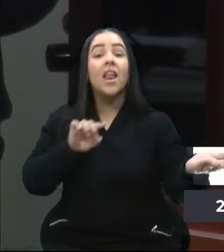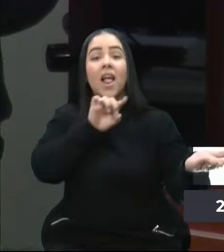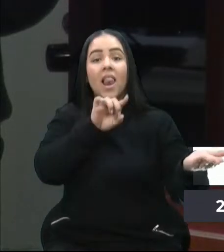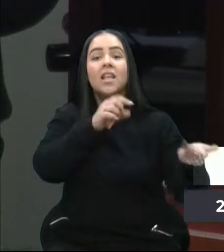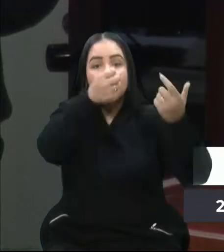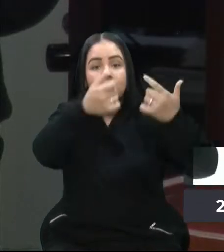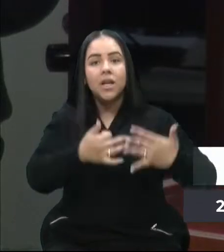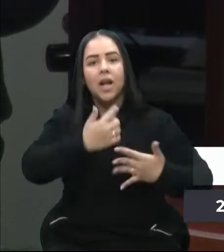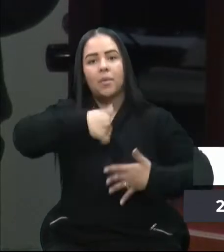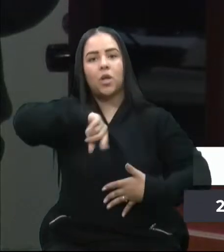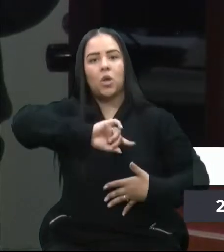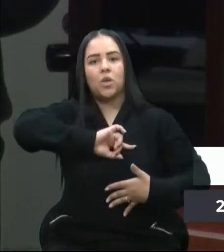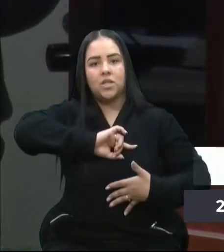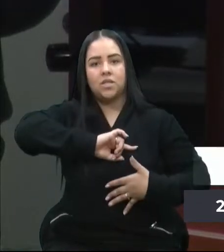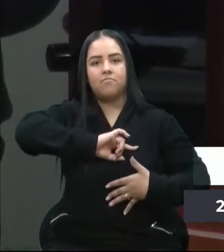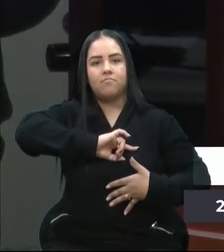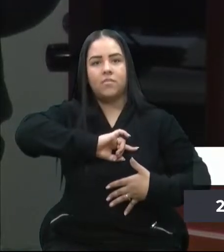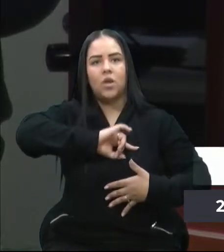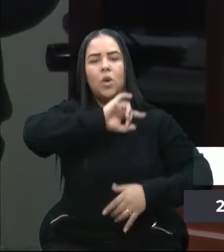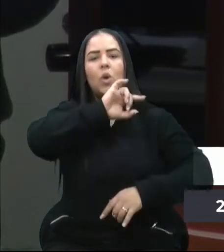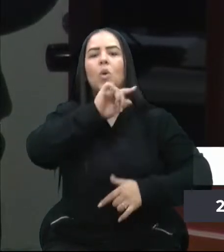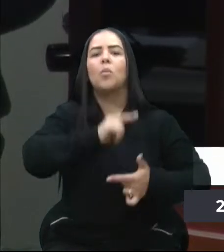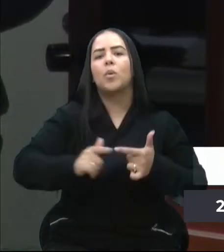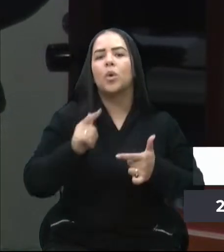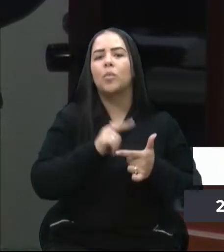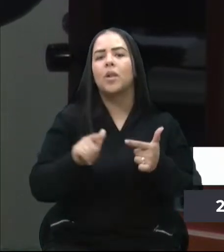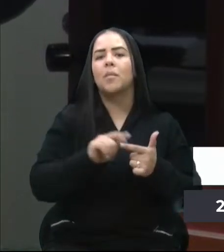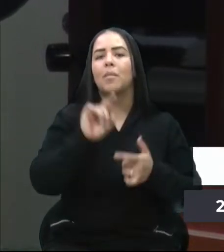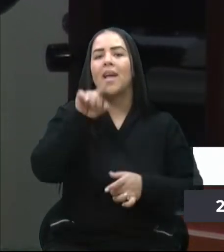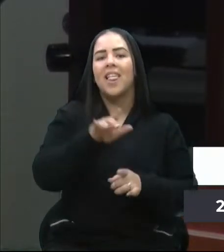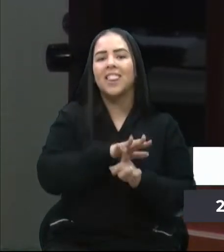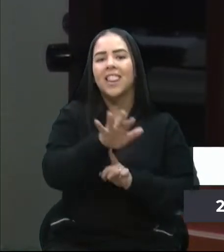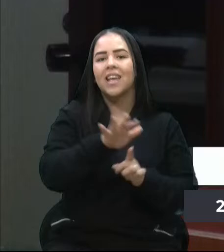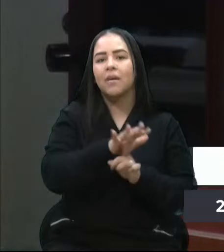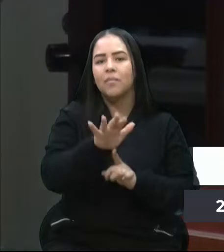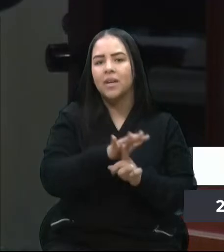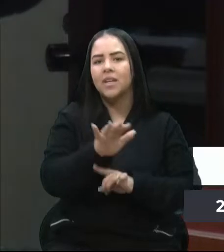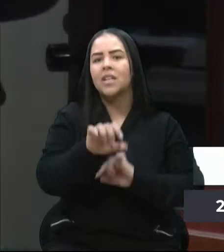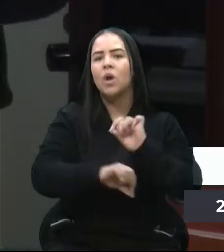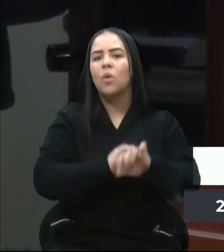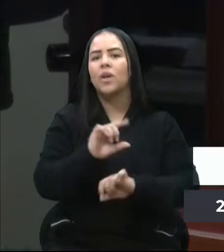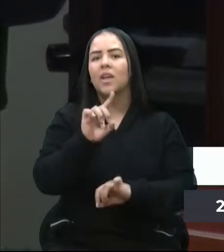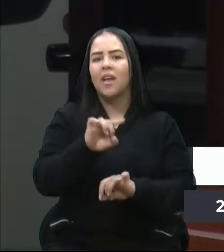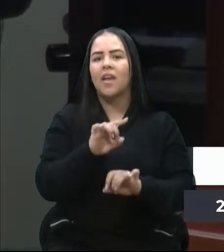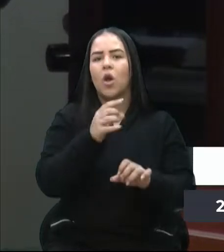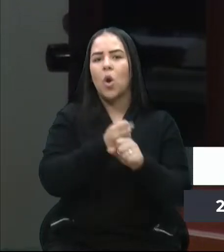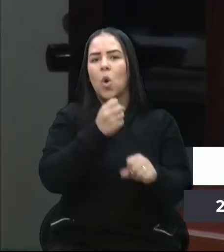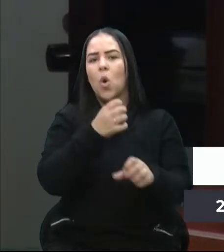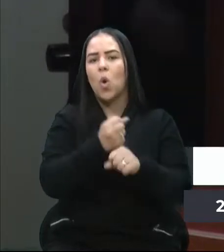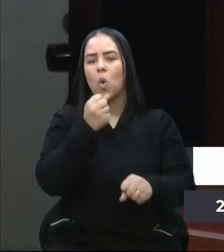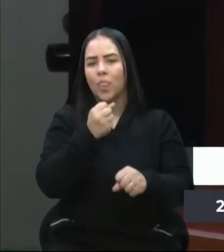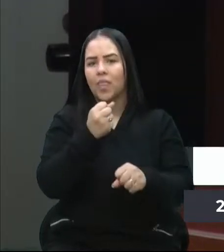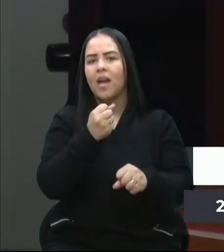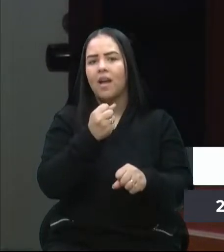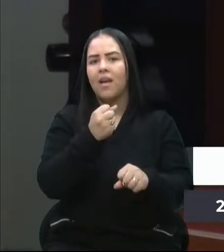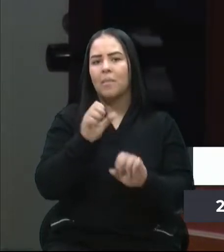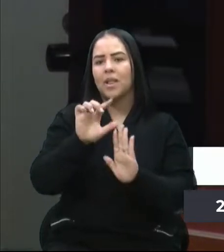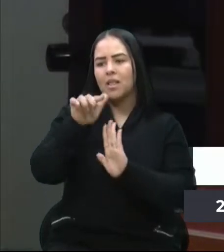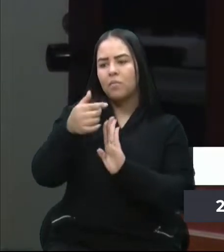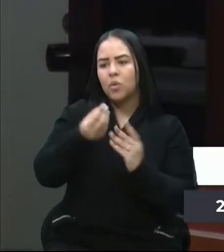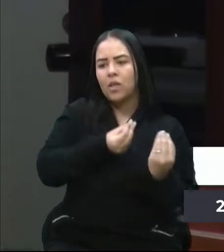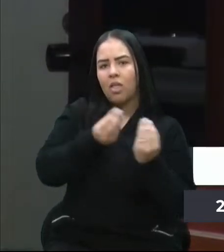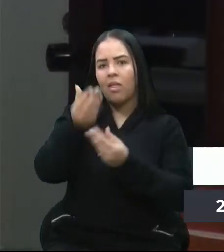dizerem o problema e a demanda que é fazer a prestação de conta de uma escola, ou tantas